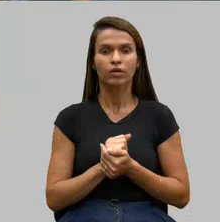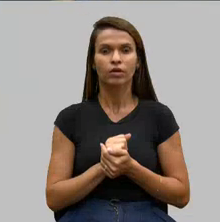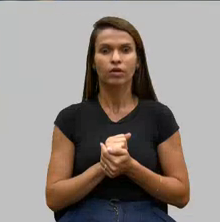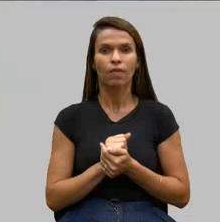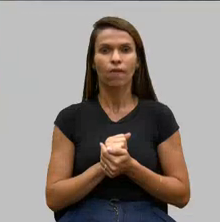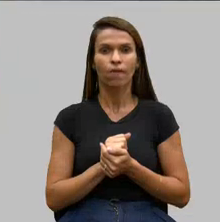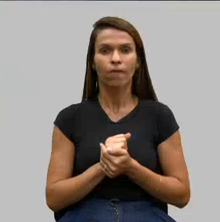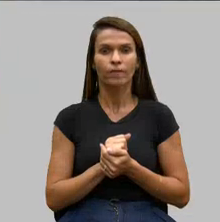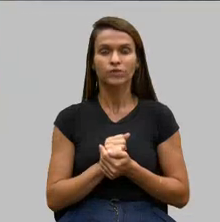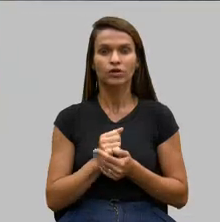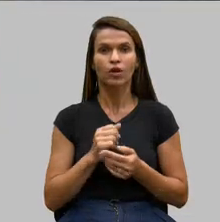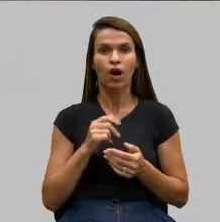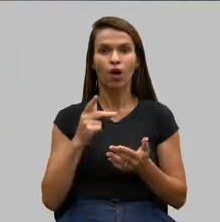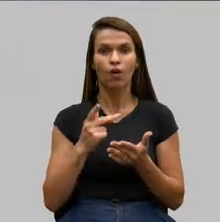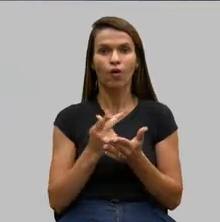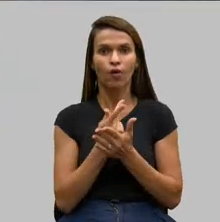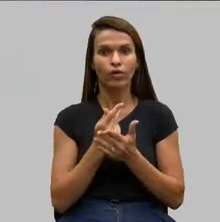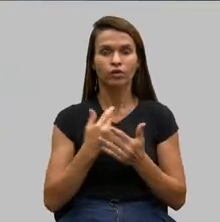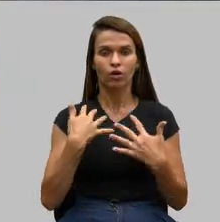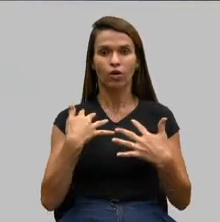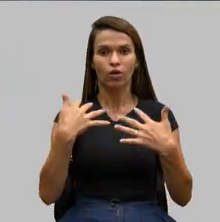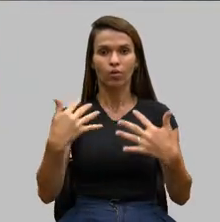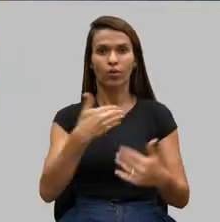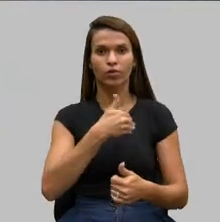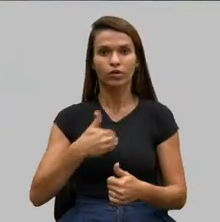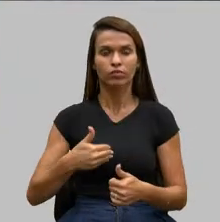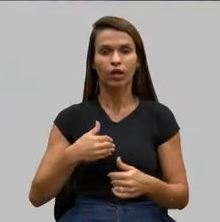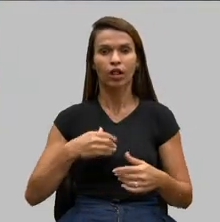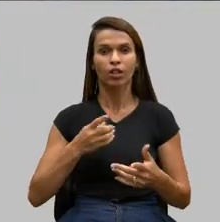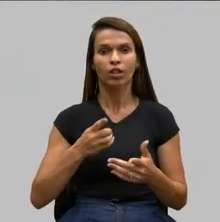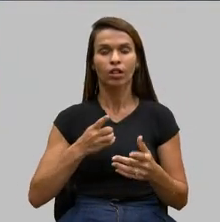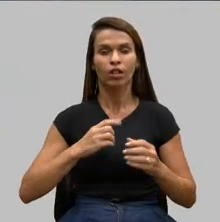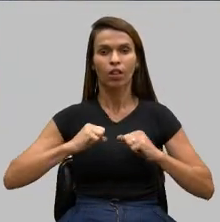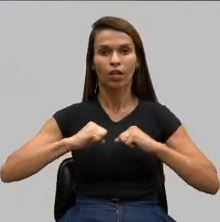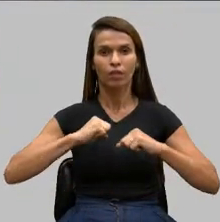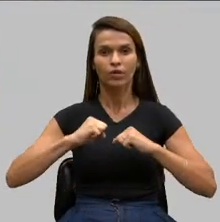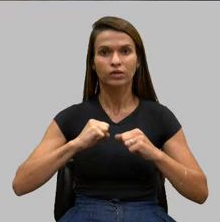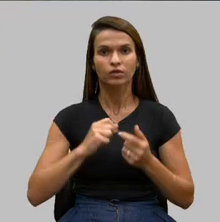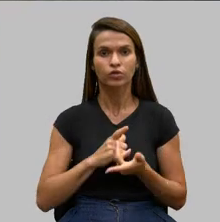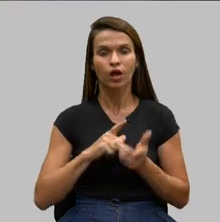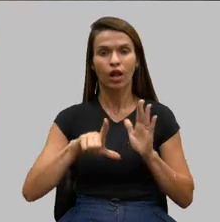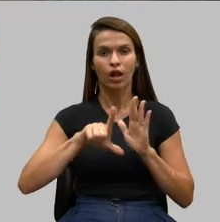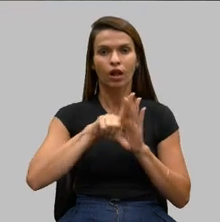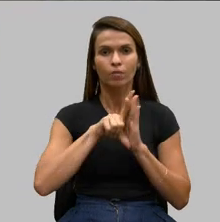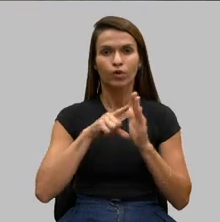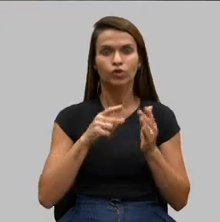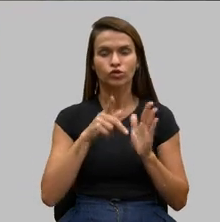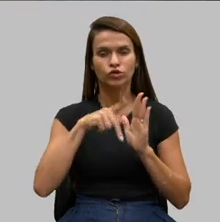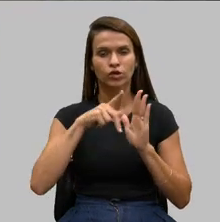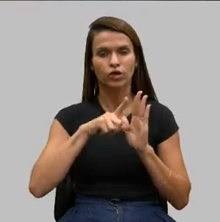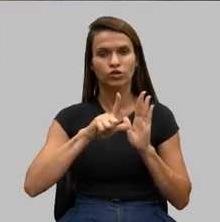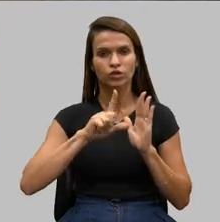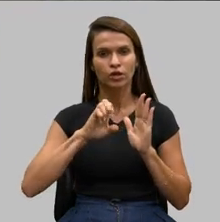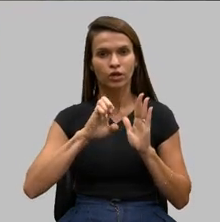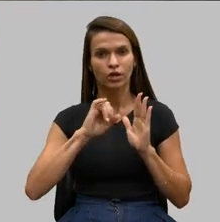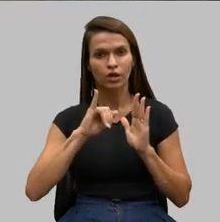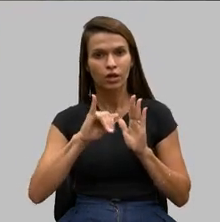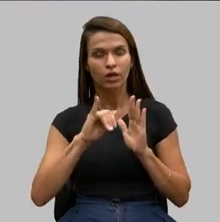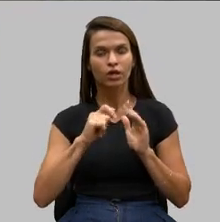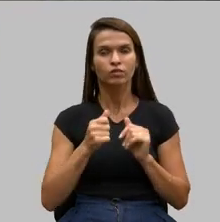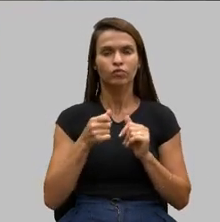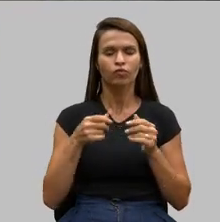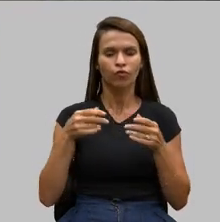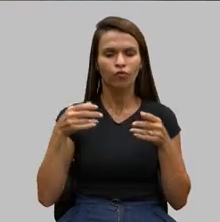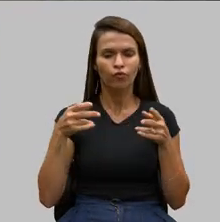seja realizada a audiência pú para debater o projeto de lei 1202/19 de autoria do governador que autoriza a Adesão do Estado ao regimo recuperação